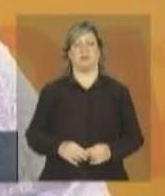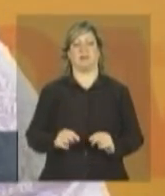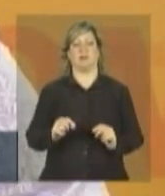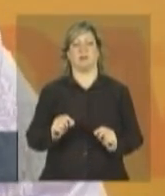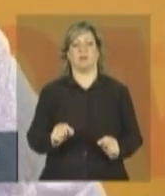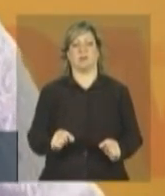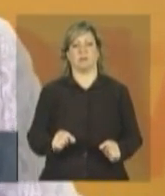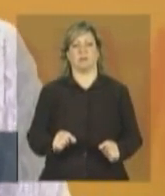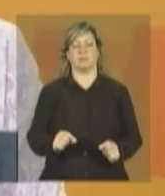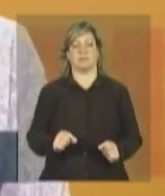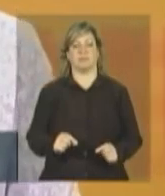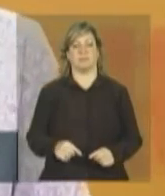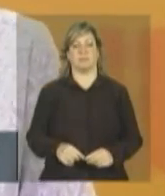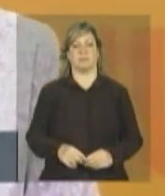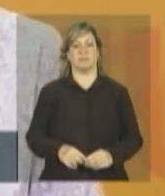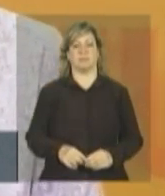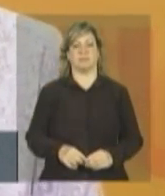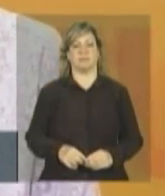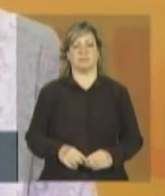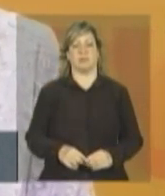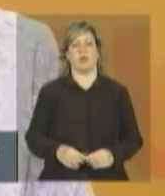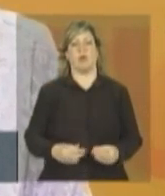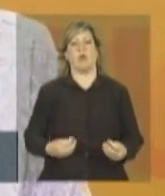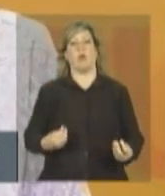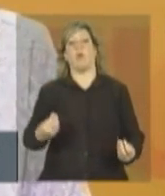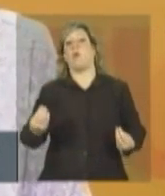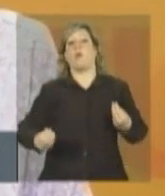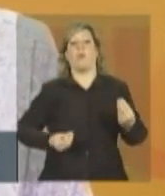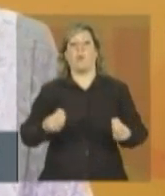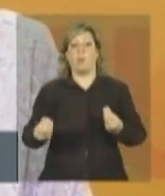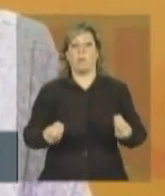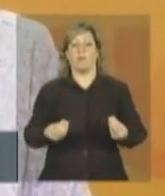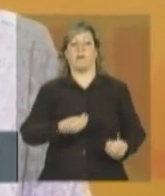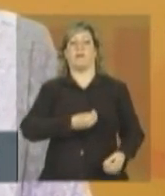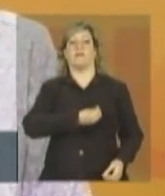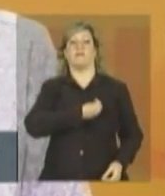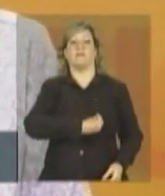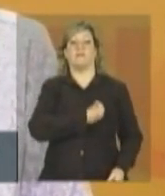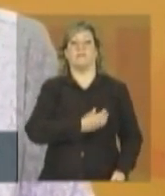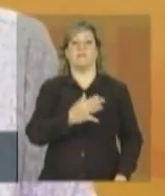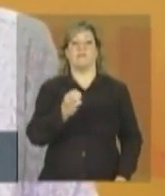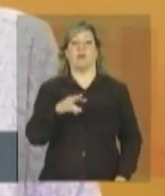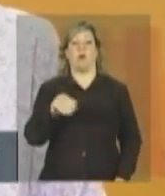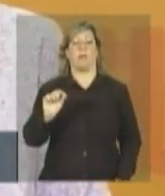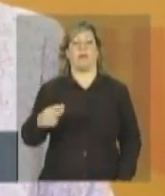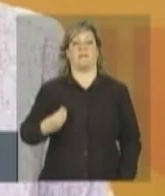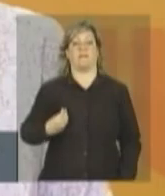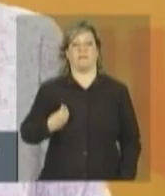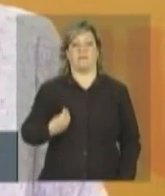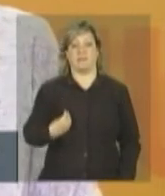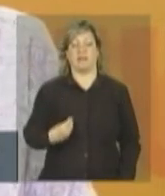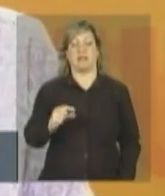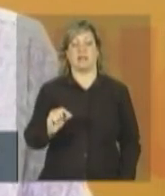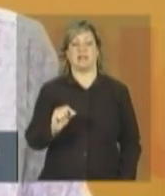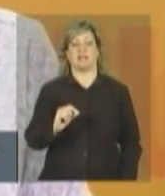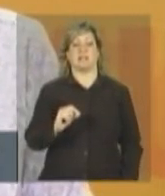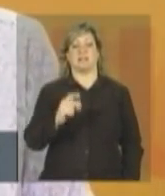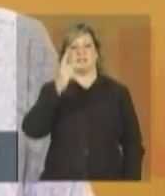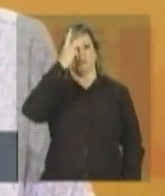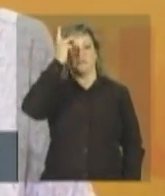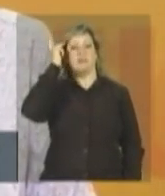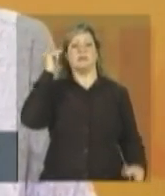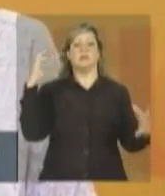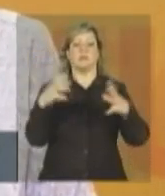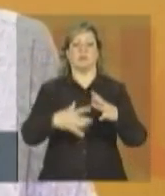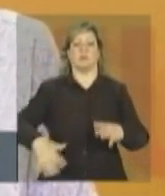forma de viver que se chama a forma de viver da civilização